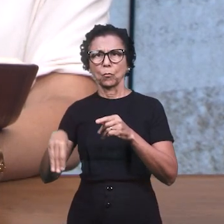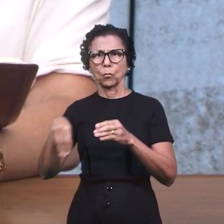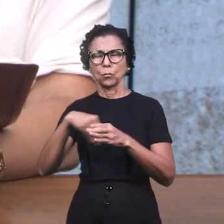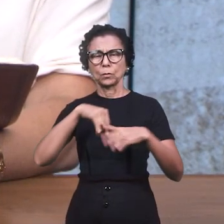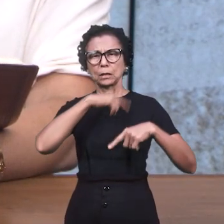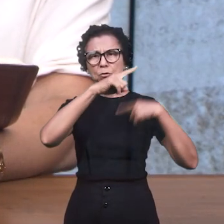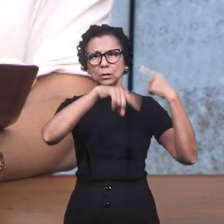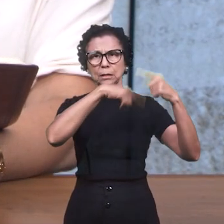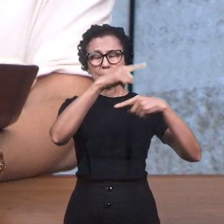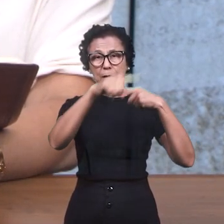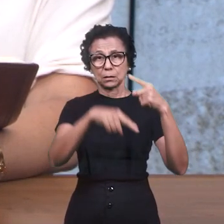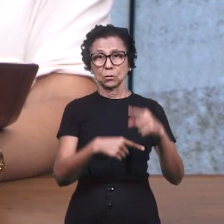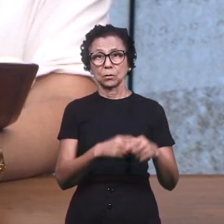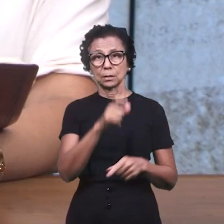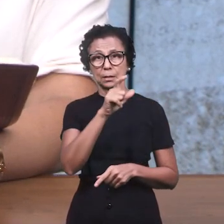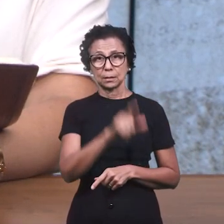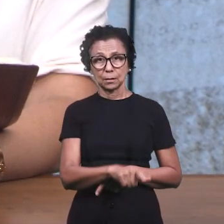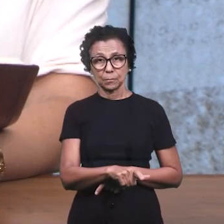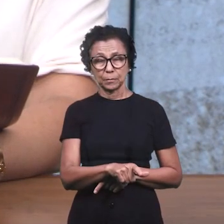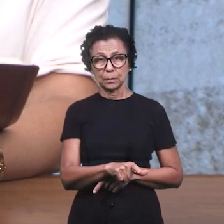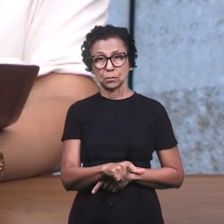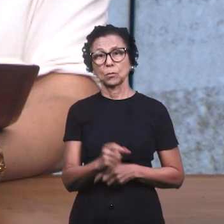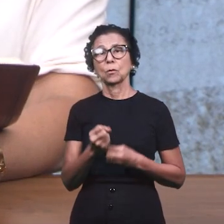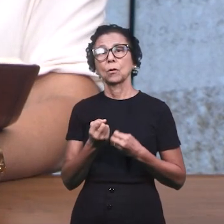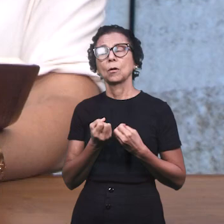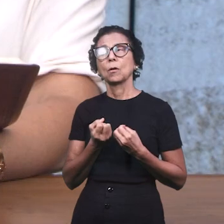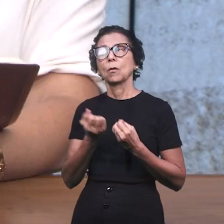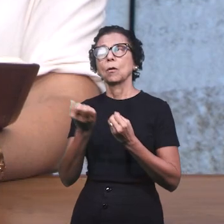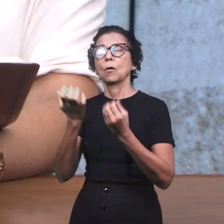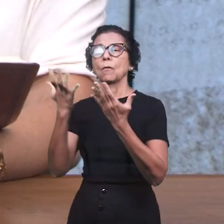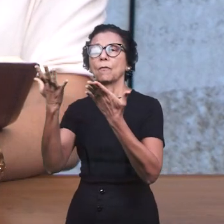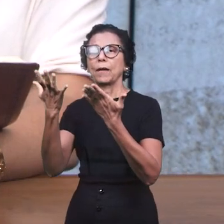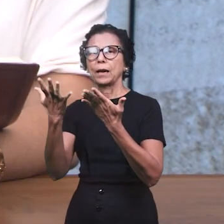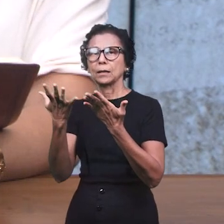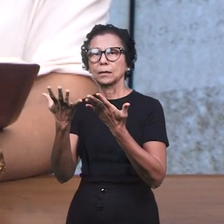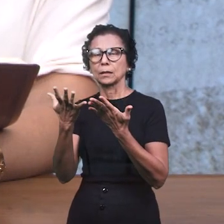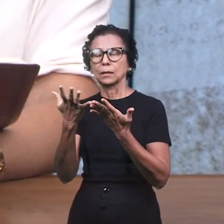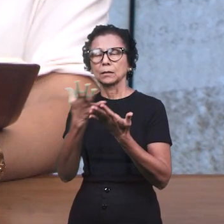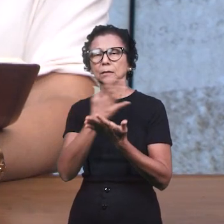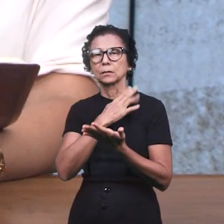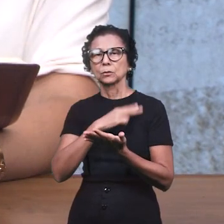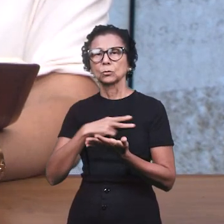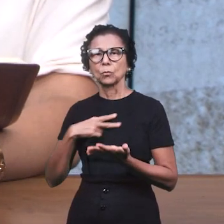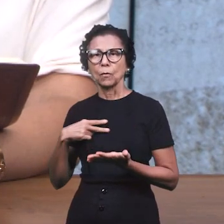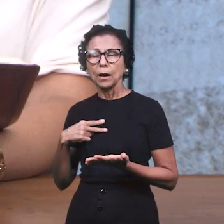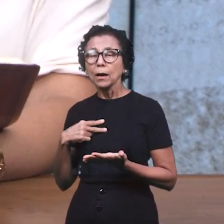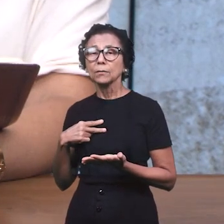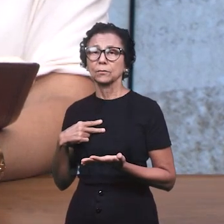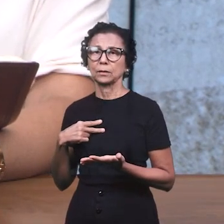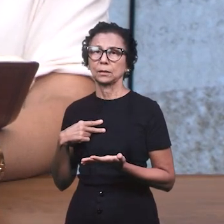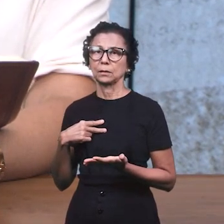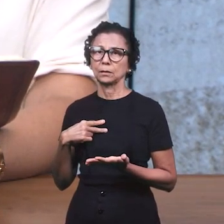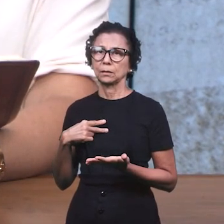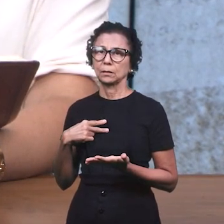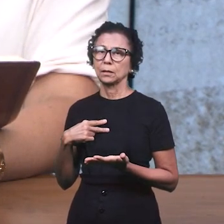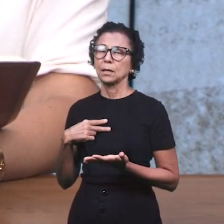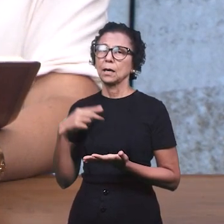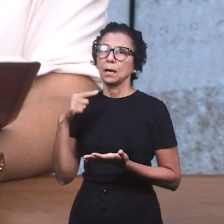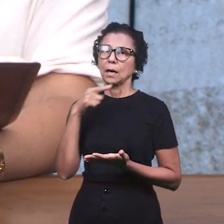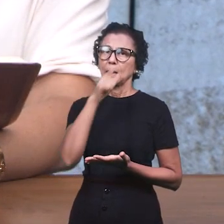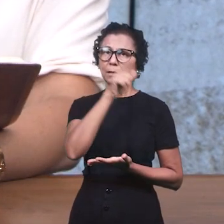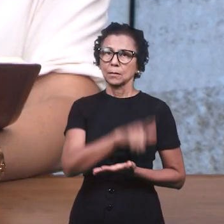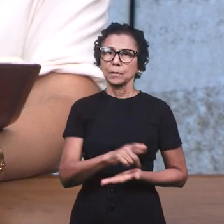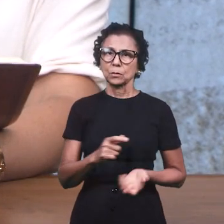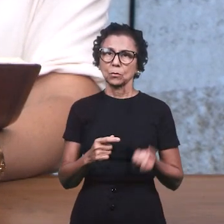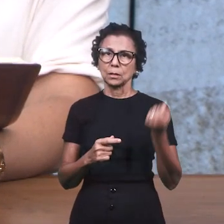ele oferecer uma oferta queimada de cheiro suave ao Senhor, como vós fizerdes, assim fará